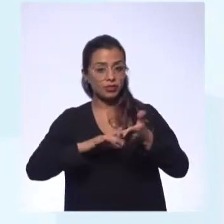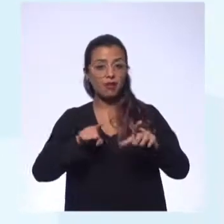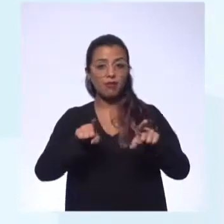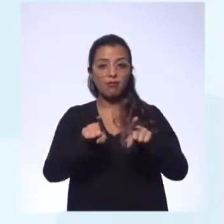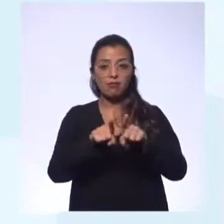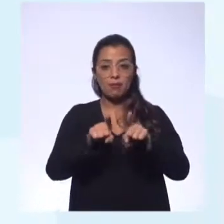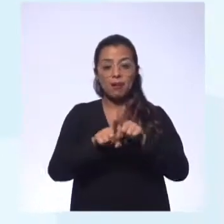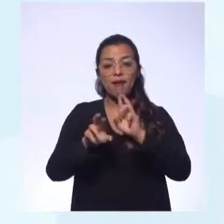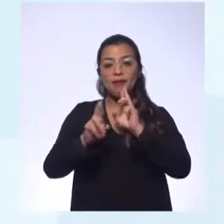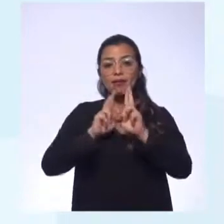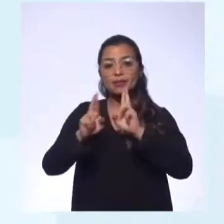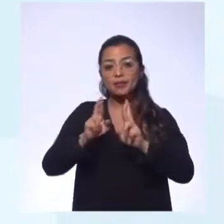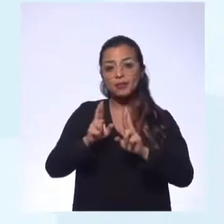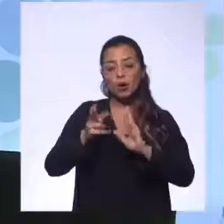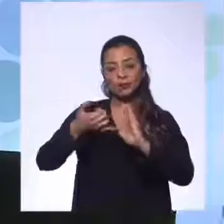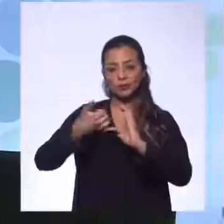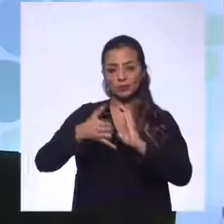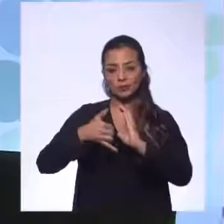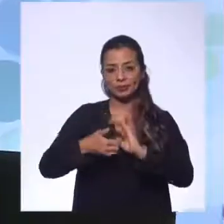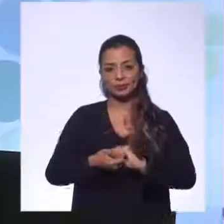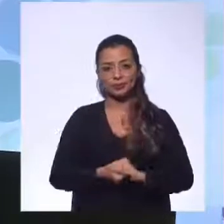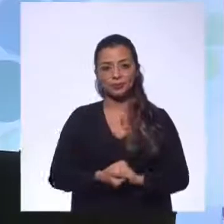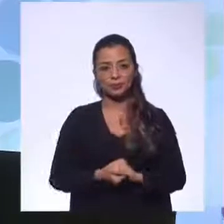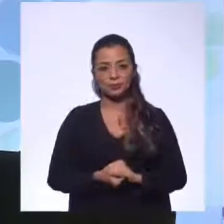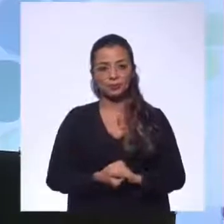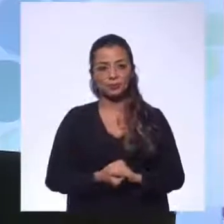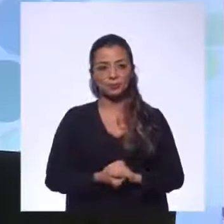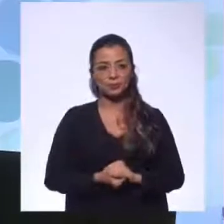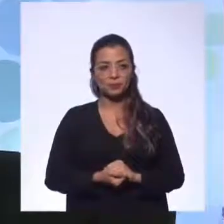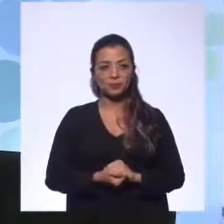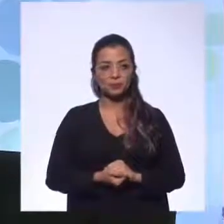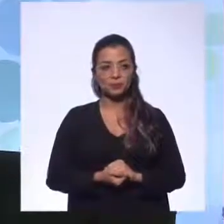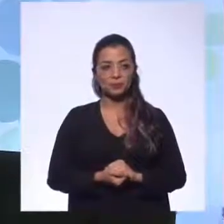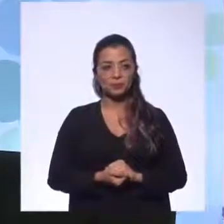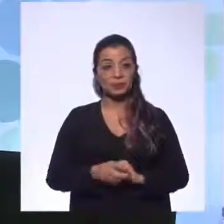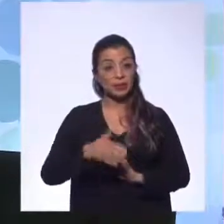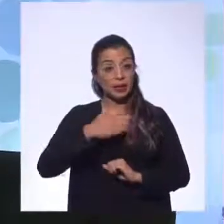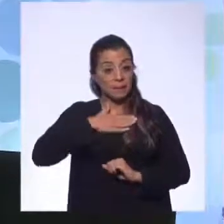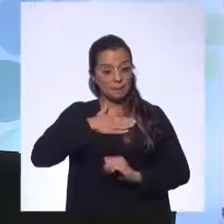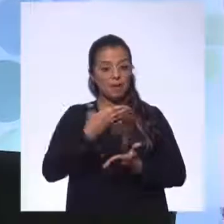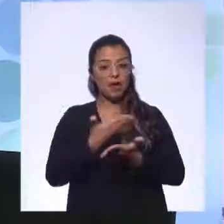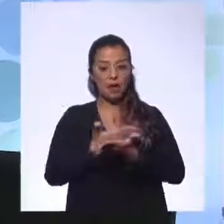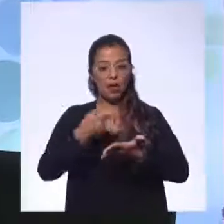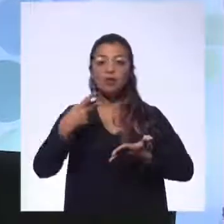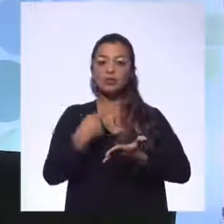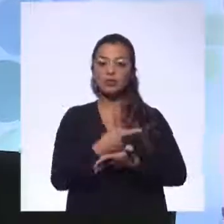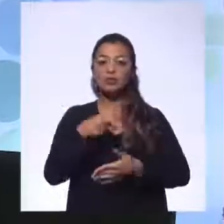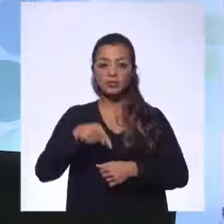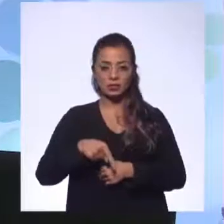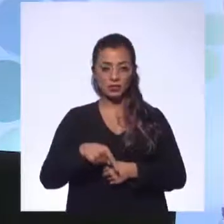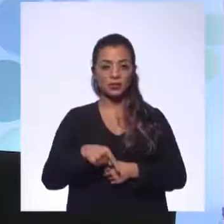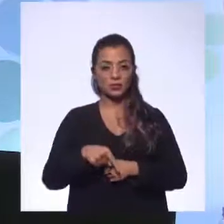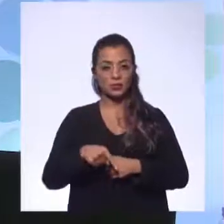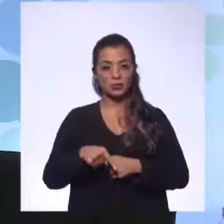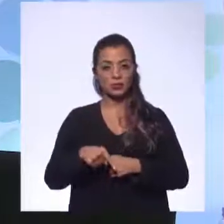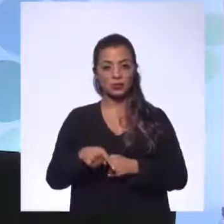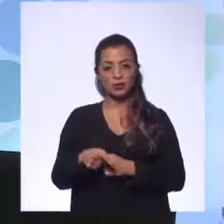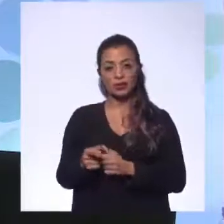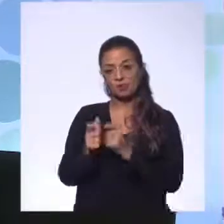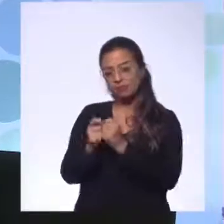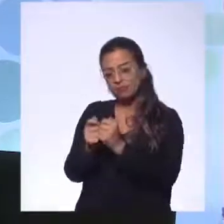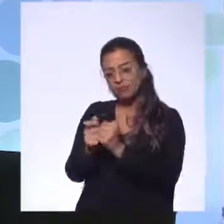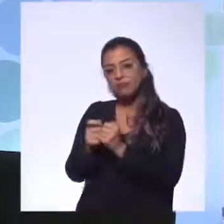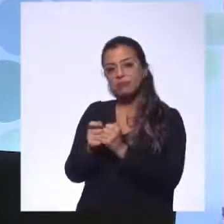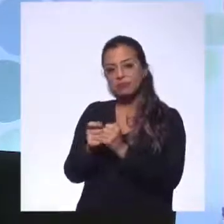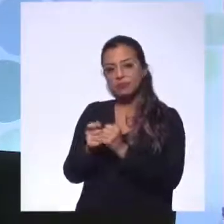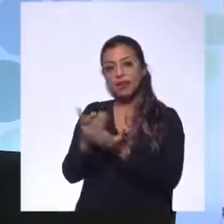tempo, respondem, conversam no celular. Teoricamente, era o que acontecia na minha aula. Enquanto eles faziam a lição, eles também conversavam no WhatsApp.